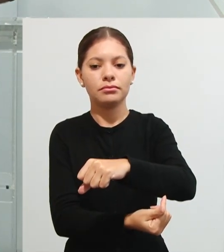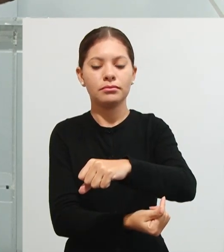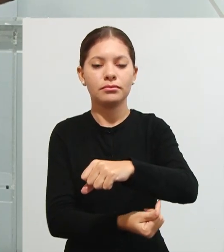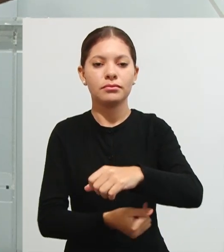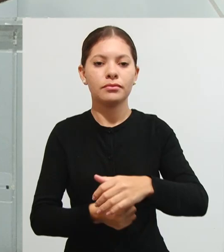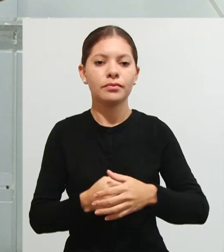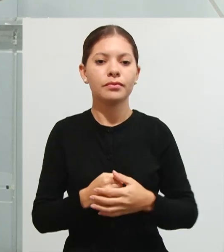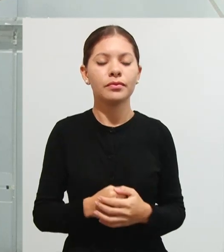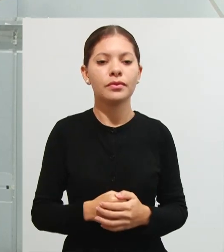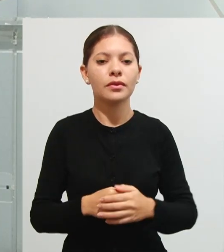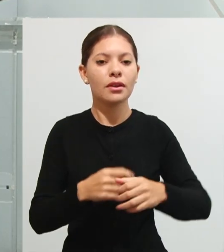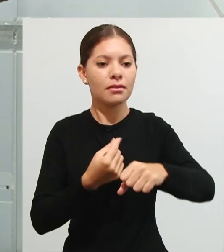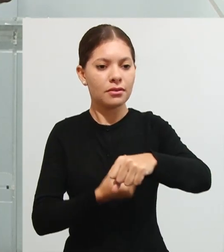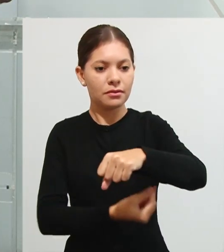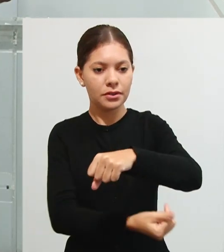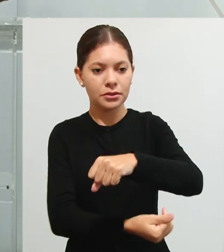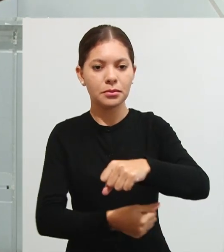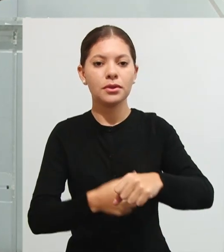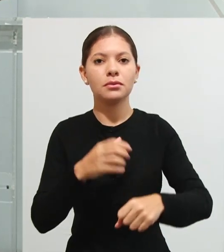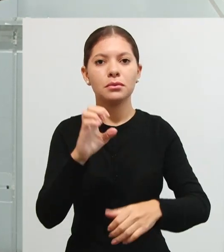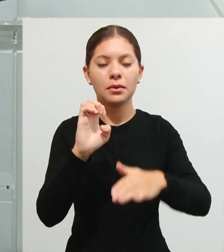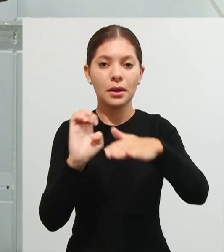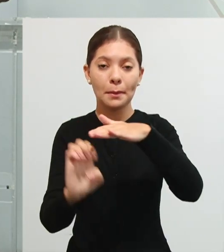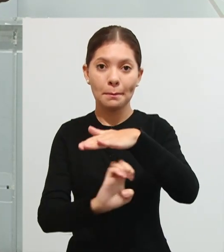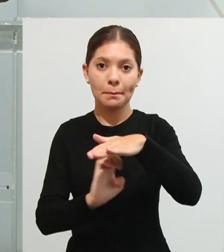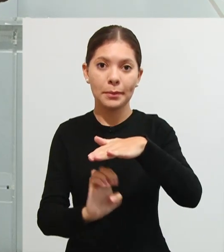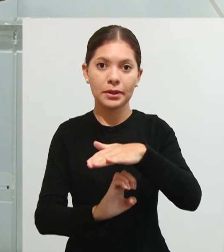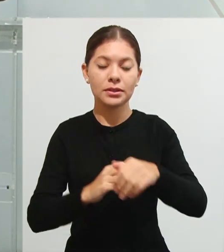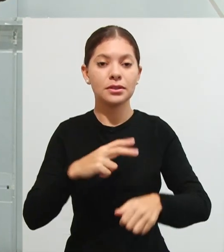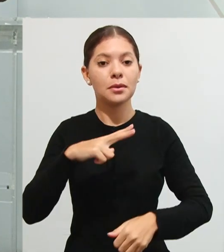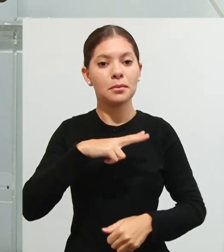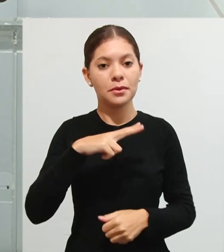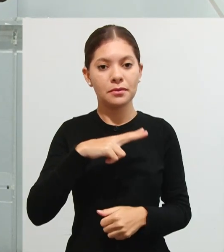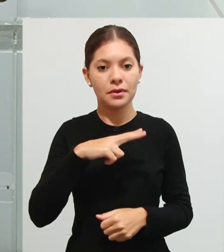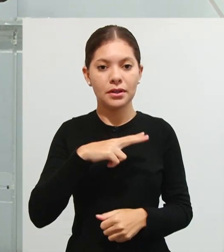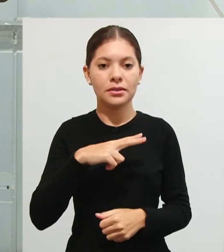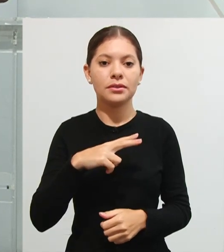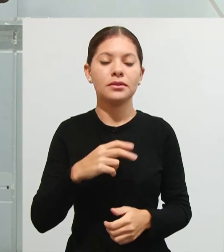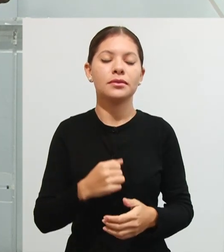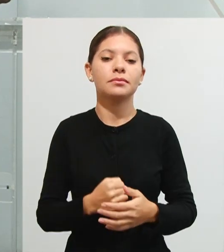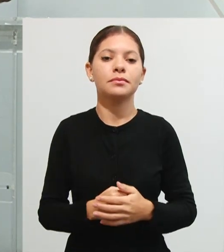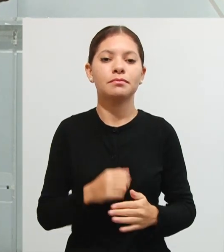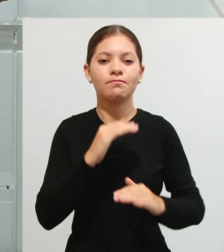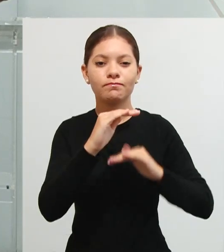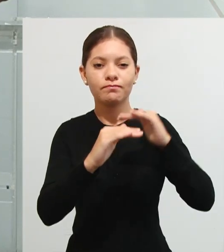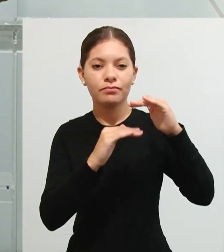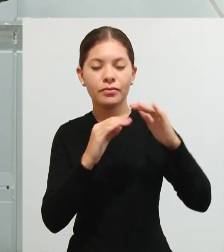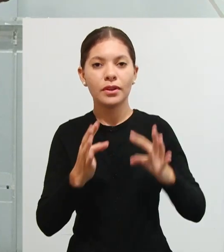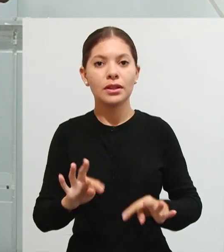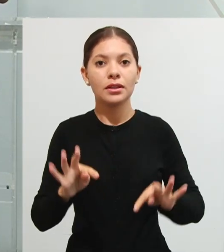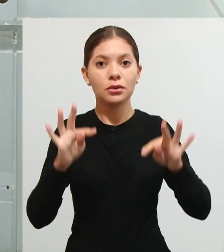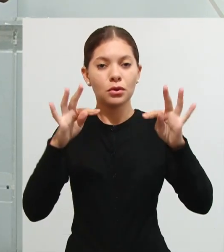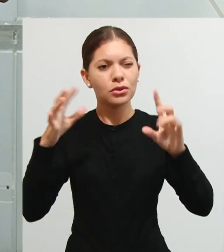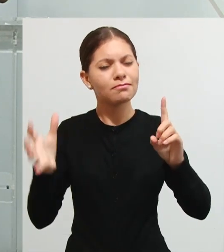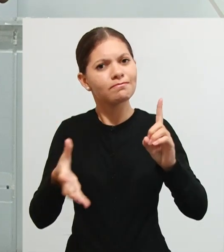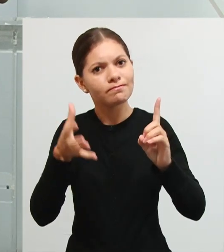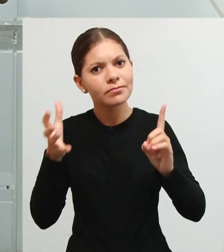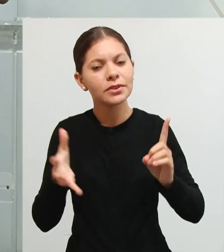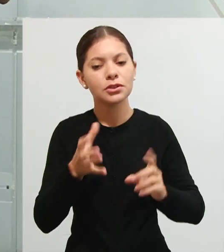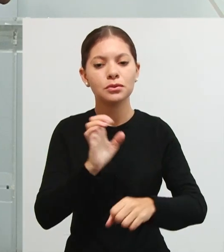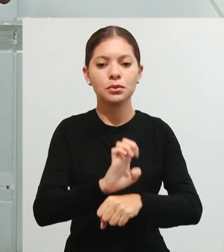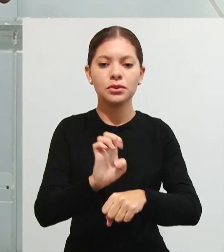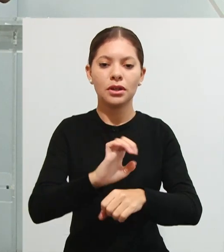investimentos estatais em empresas privadas, em parques industriais, em desenvolvimento tecnológico, incentivo do Estado com